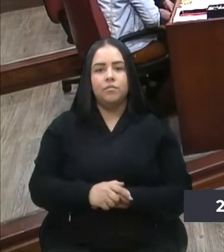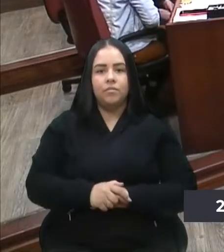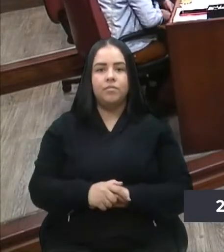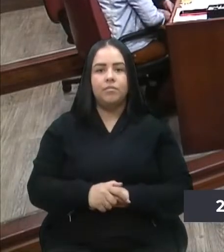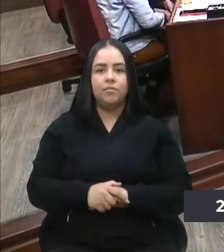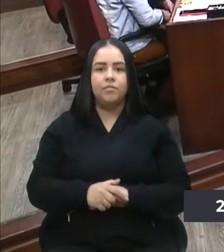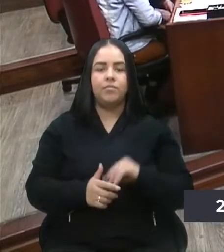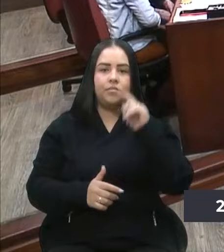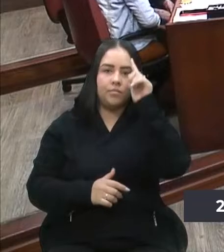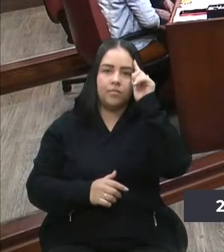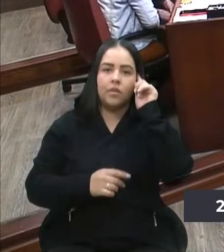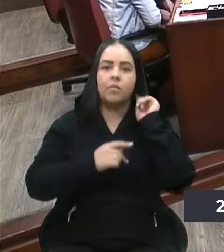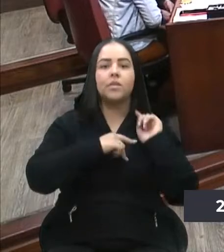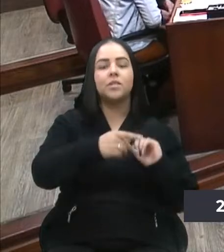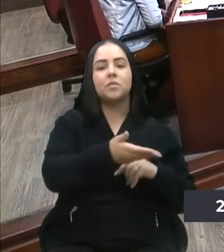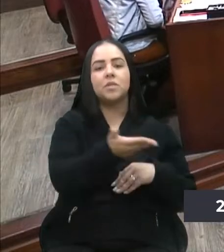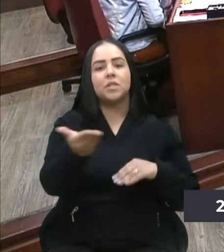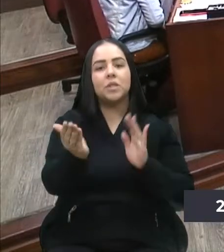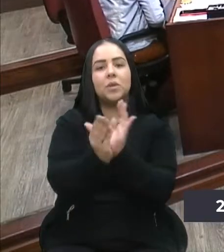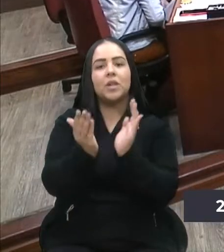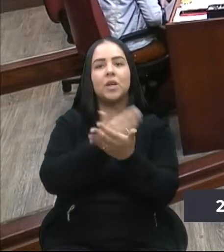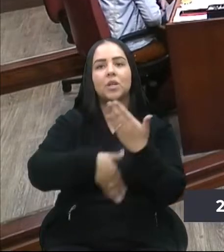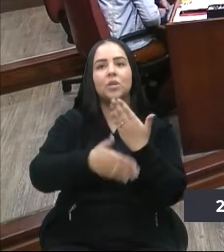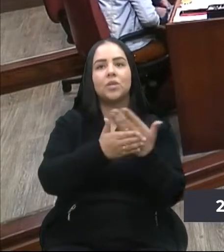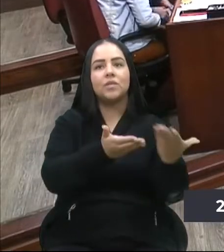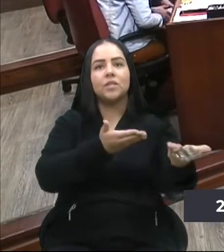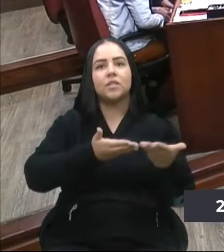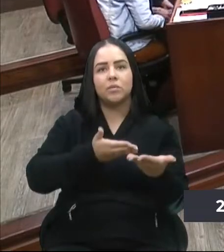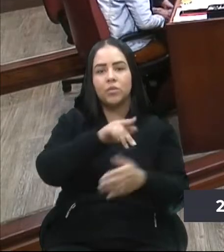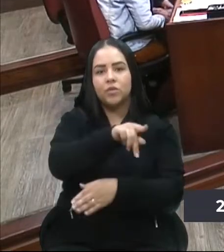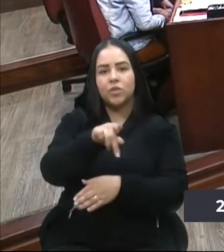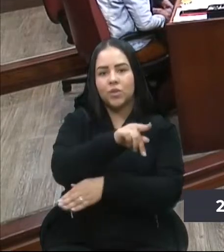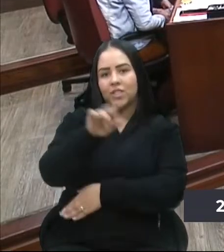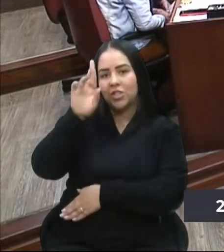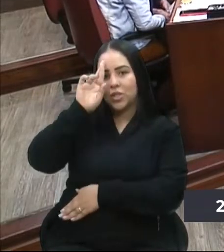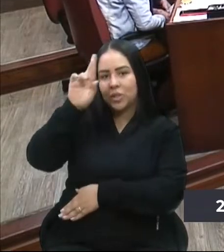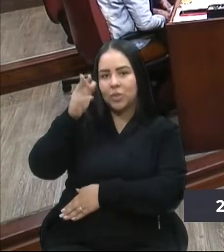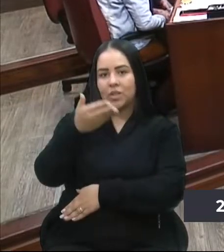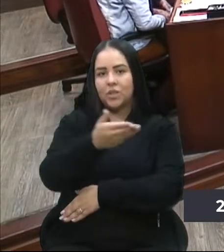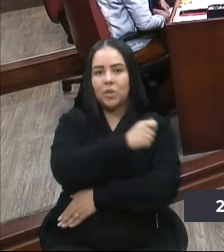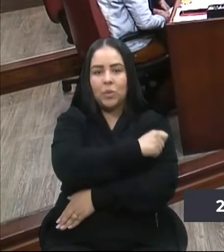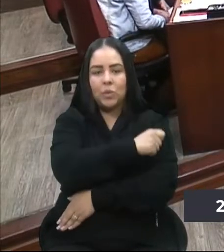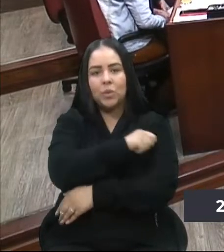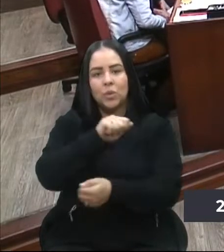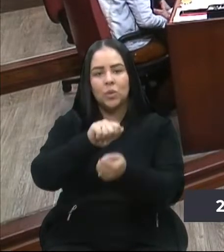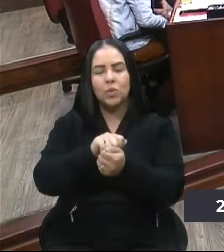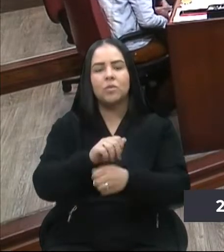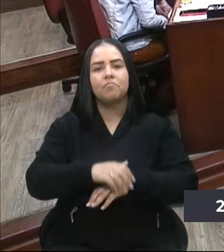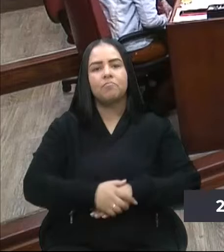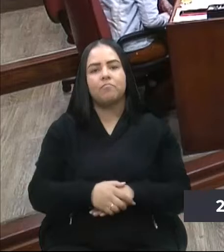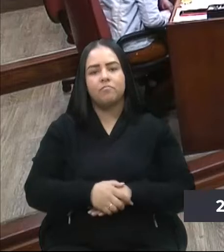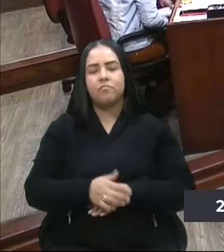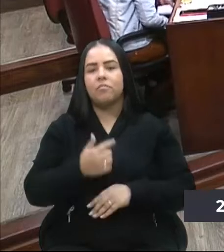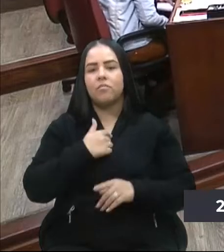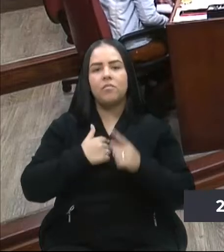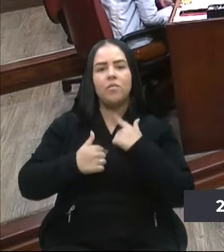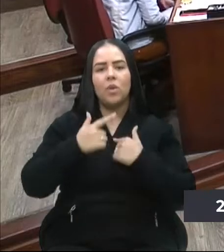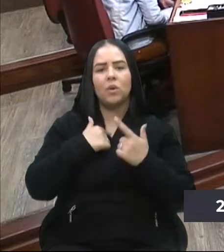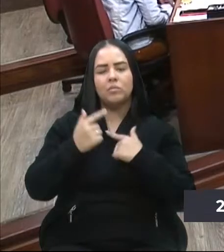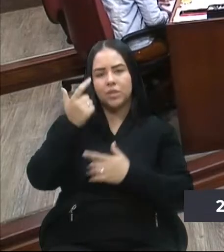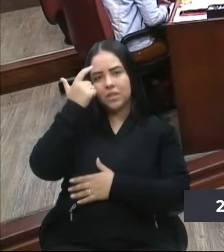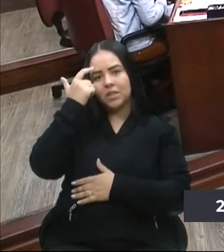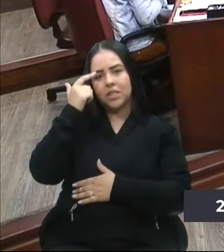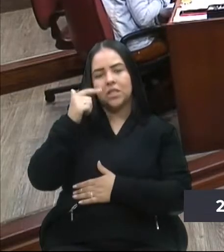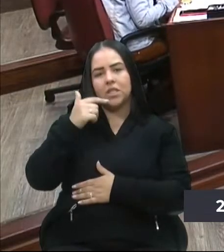Presidente, colegas, todos que nos visitam, as profs, DIRES, os estudantes que estão aqui com a gente. Bom, eu gosto de pensar aqui que a